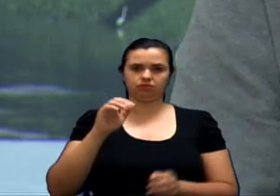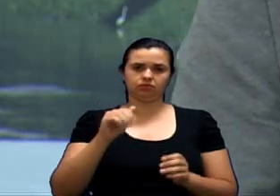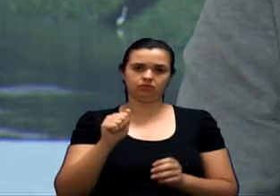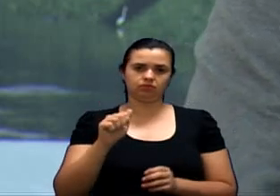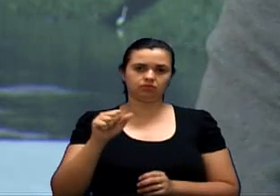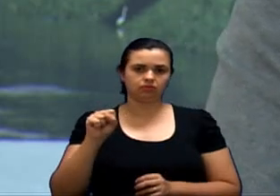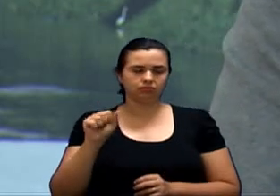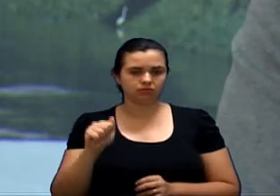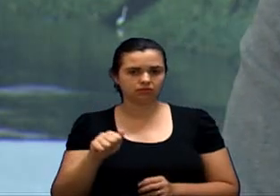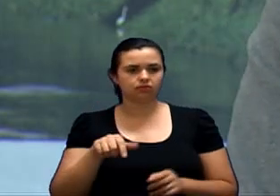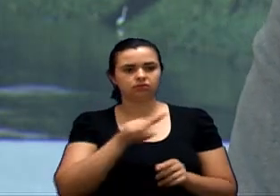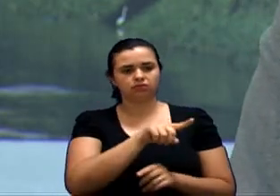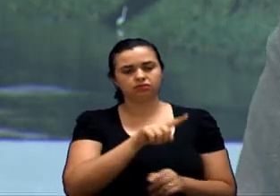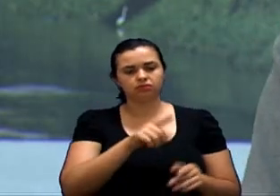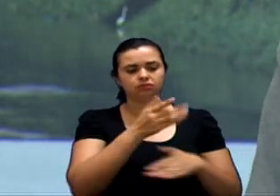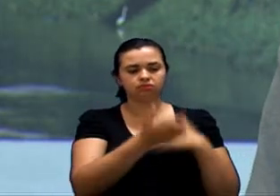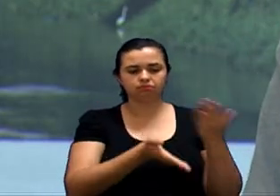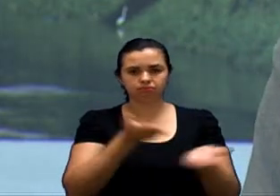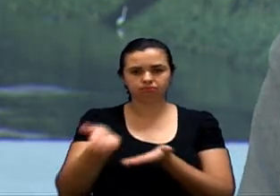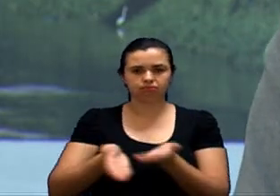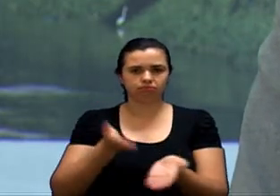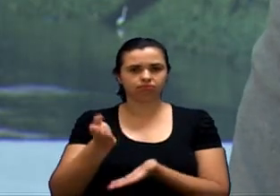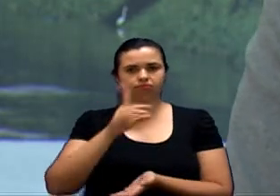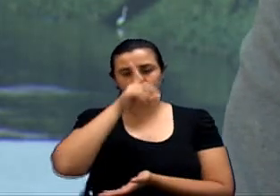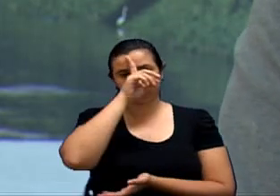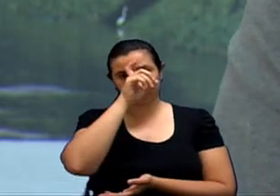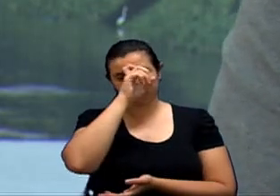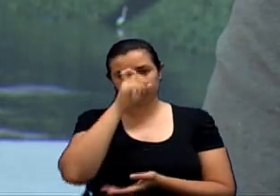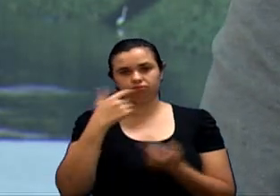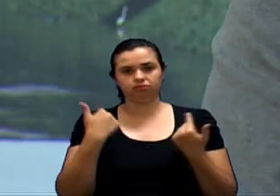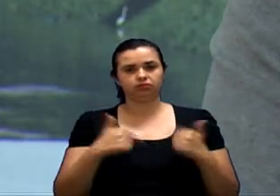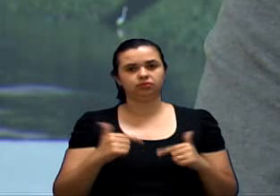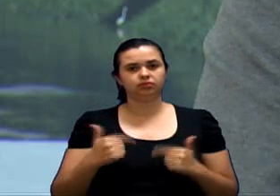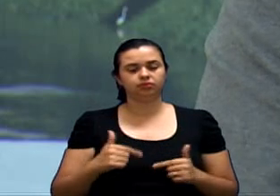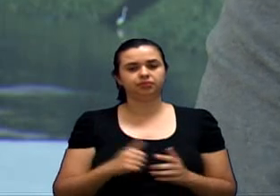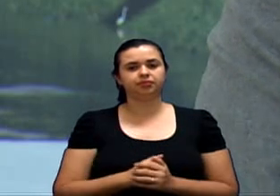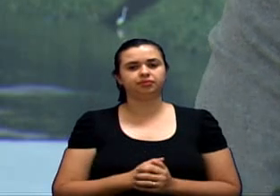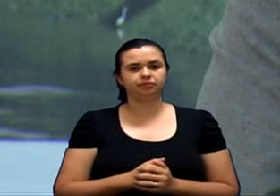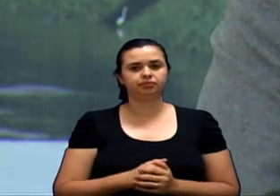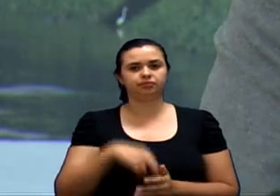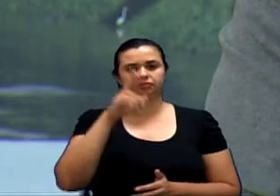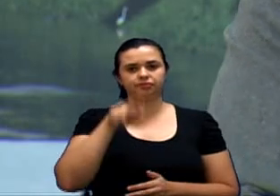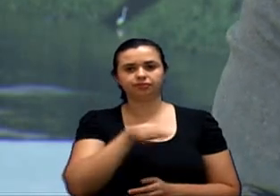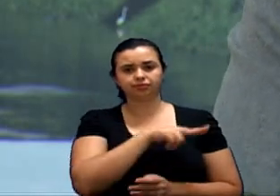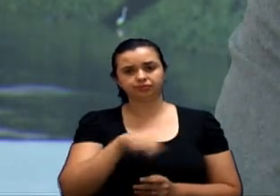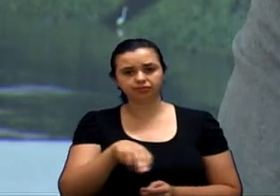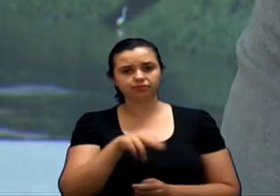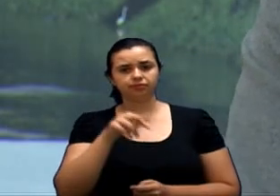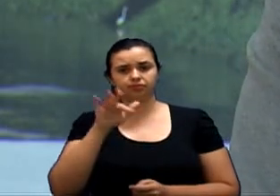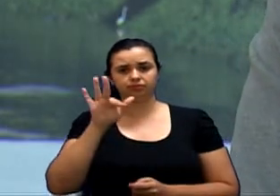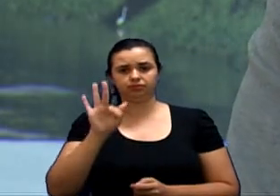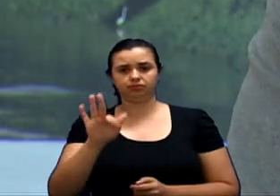oferecidos diuturnamente, através do Padre Flávio, que é o grande